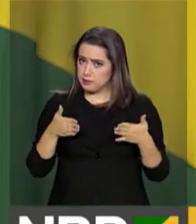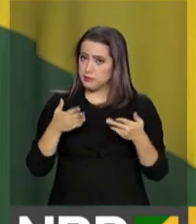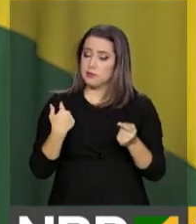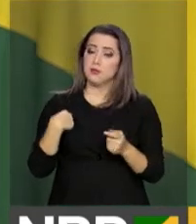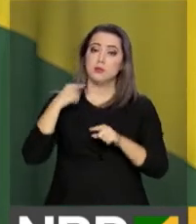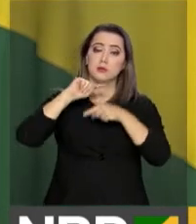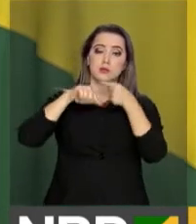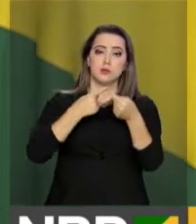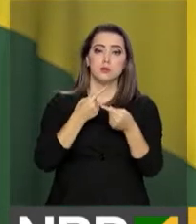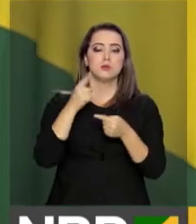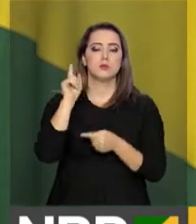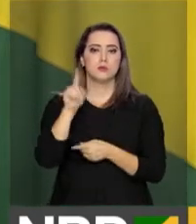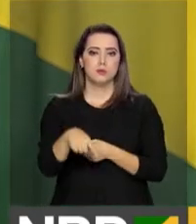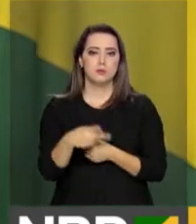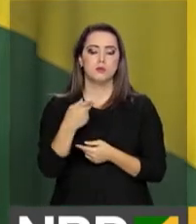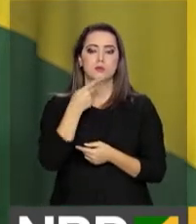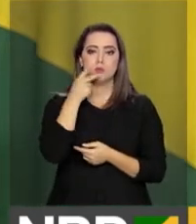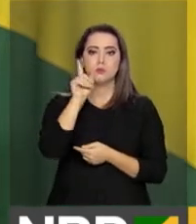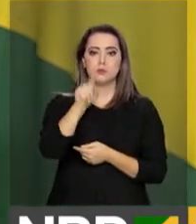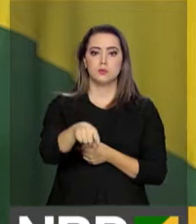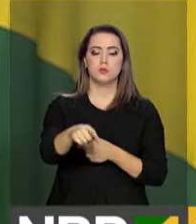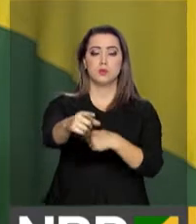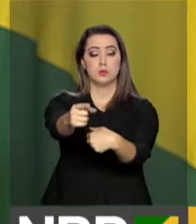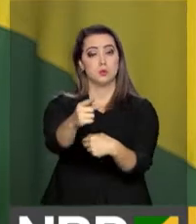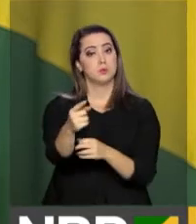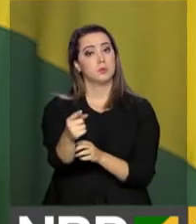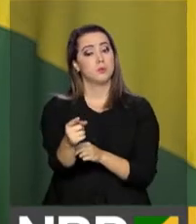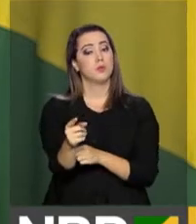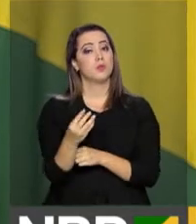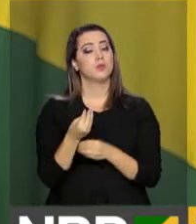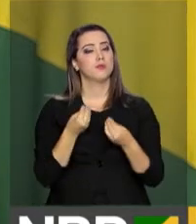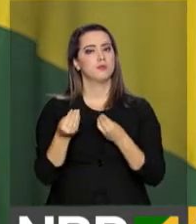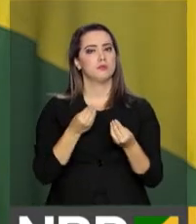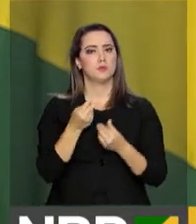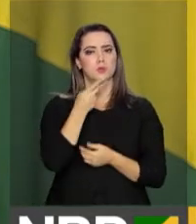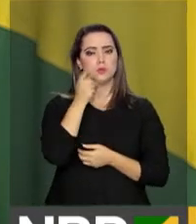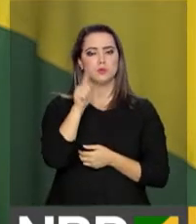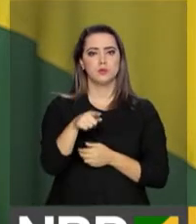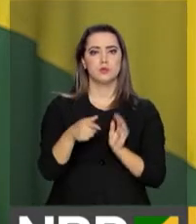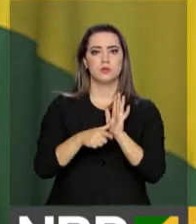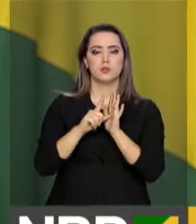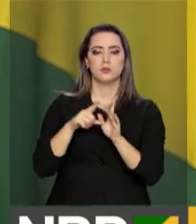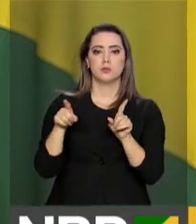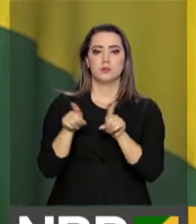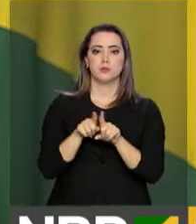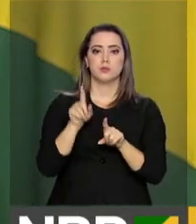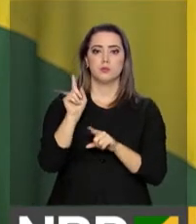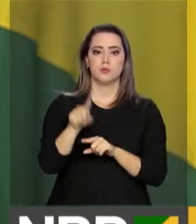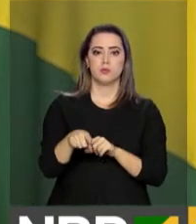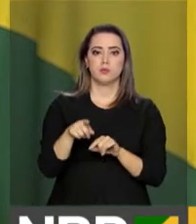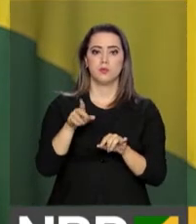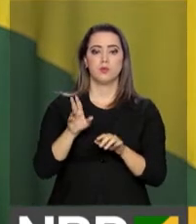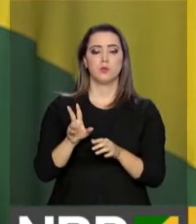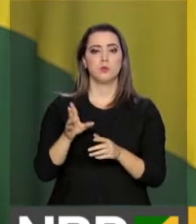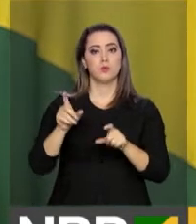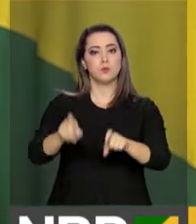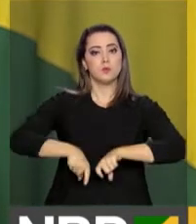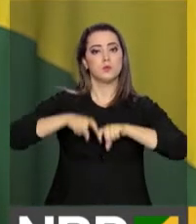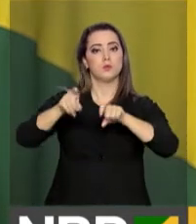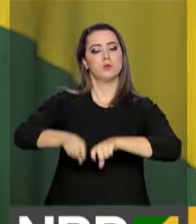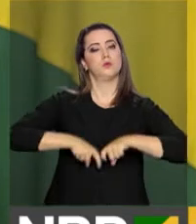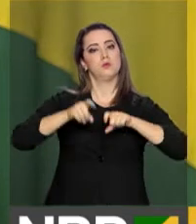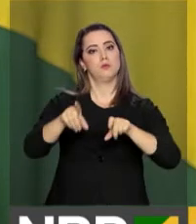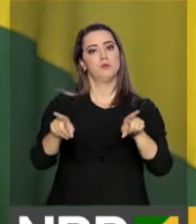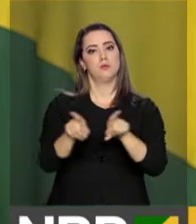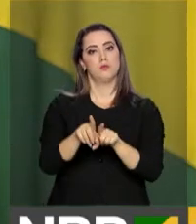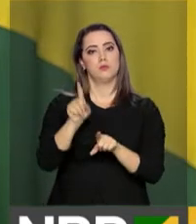naturalmente dizer como tenho dito muitas vezes que a agricultura eo agronegócio